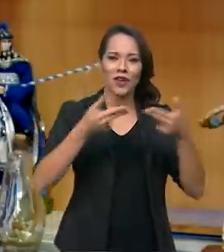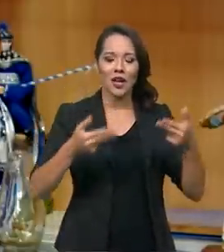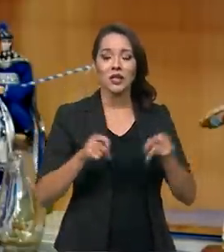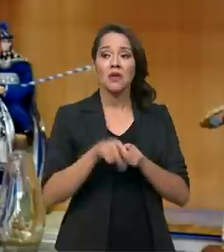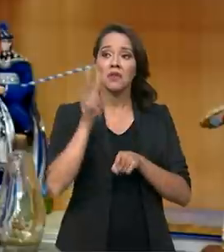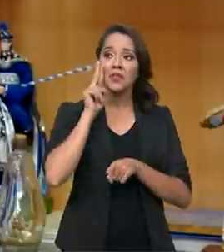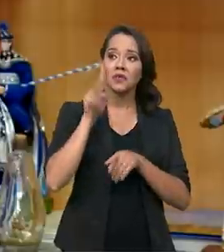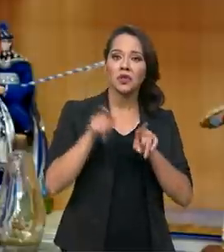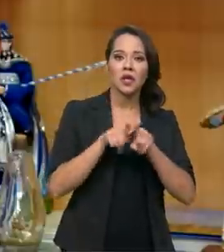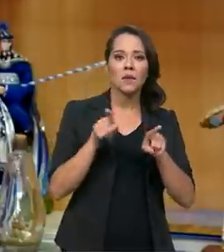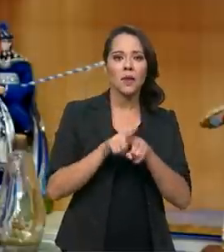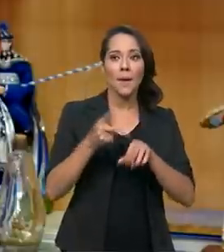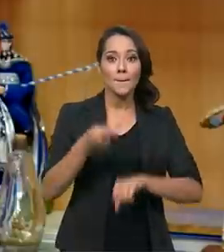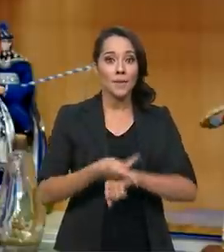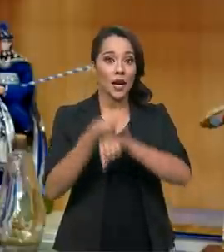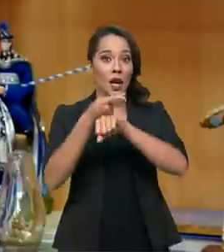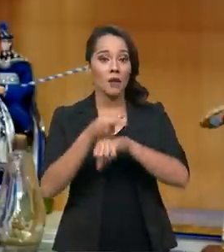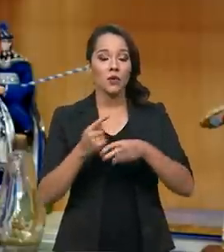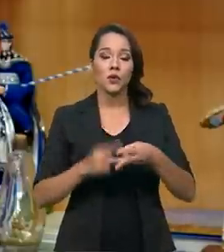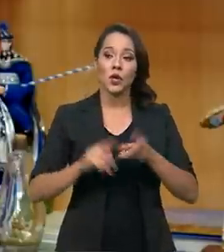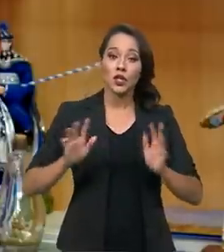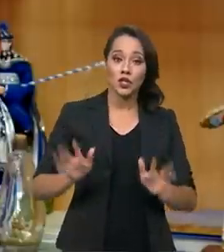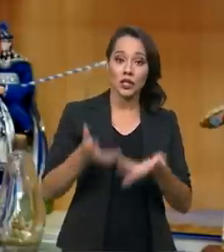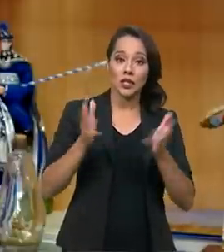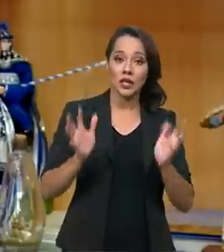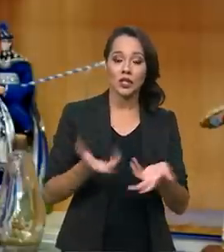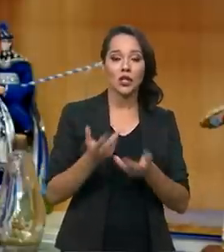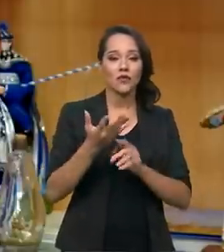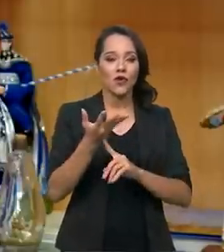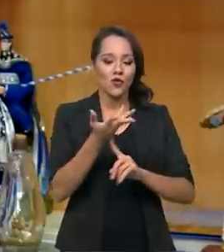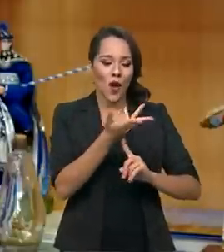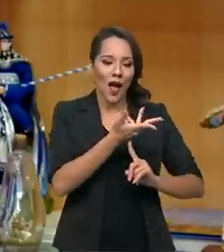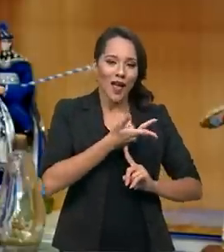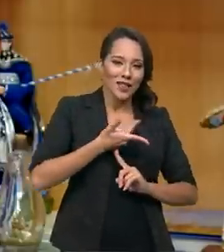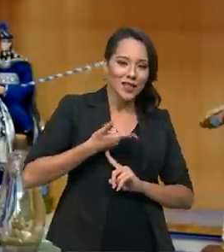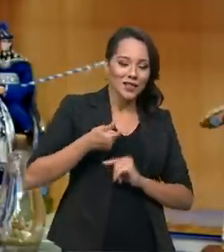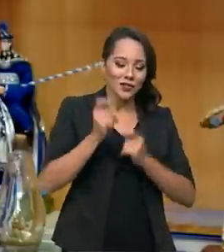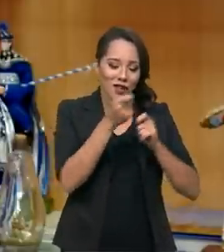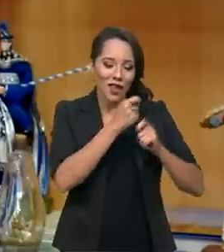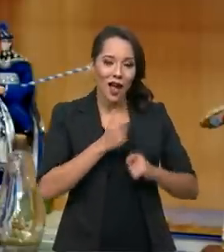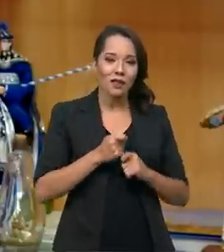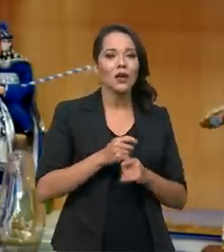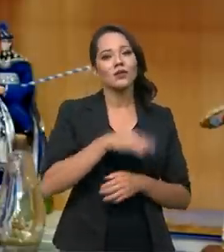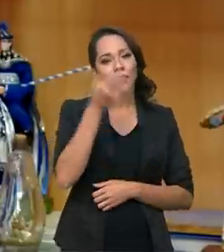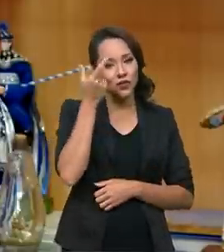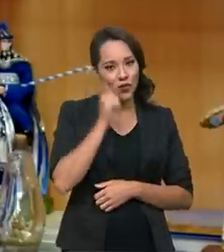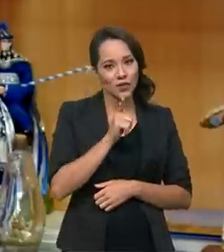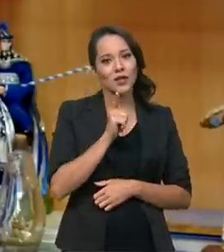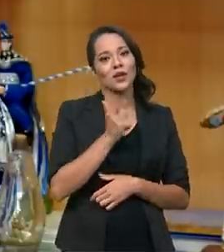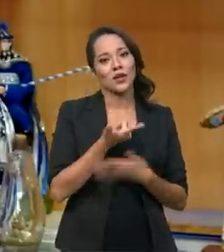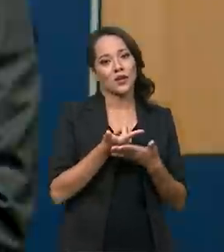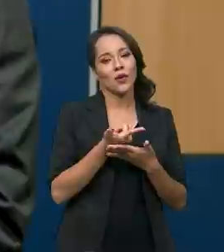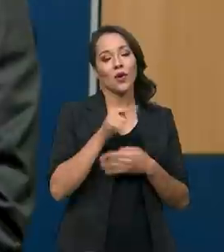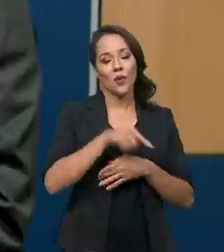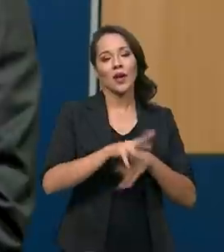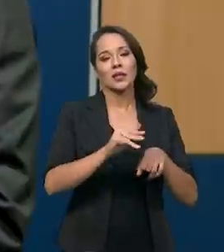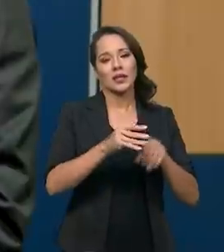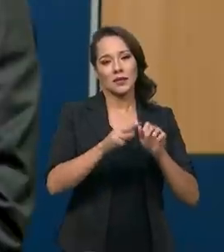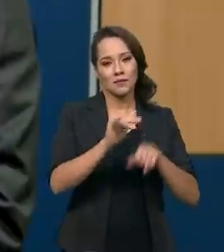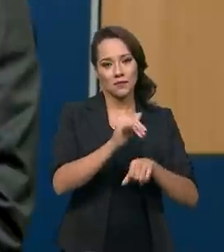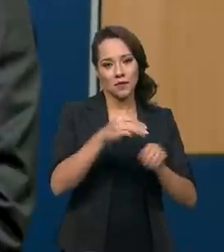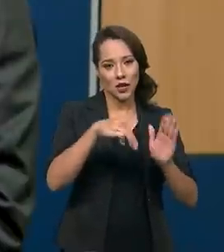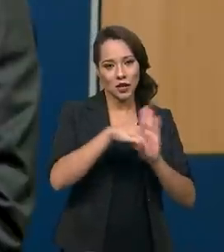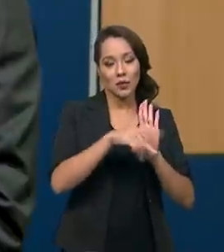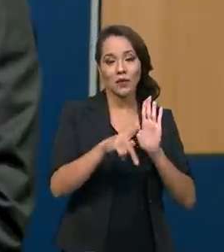vir a proliferação de prêmios indutores da do Artesanato enfim a gente conseguiu através dessa medida